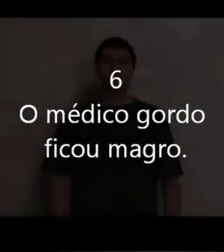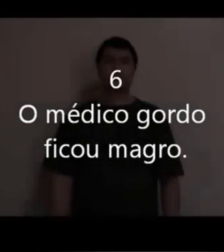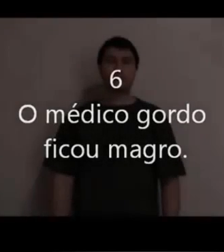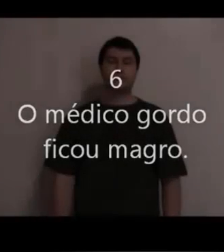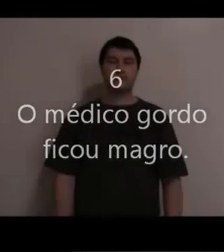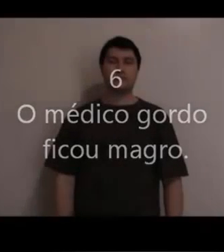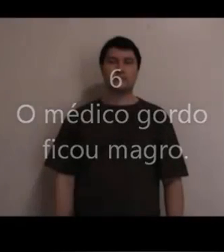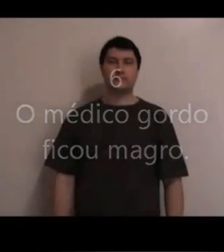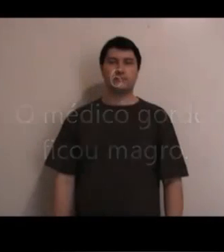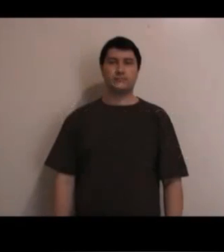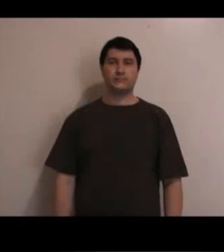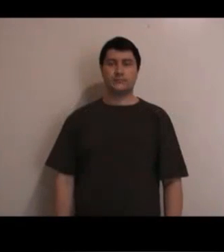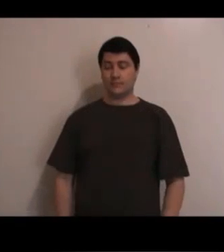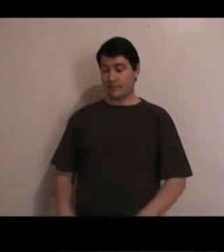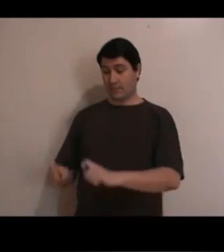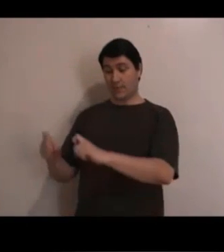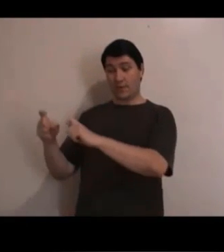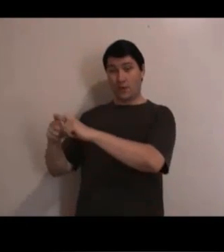magro.